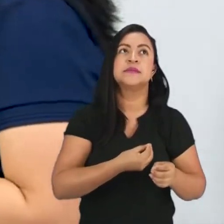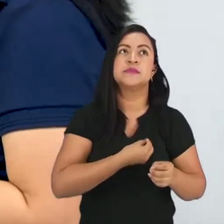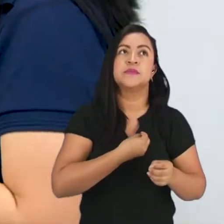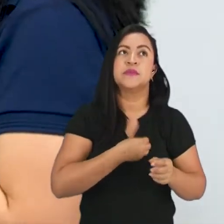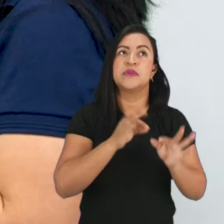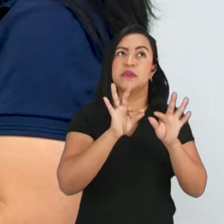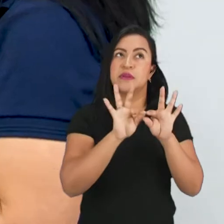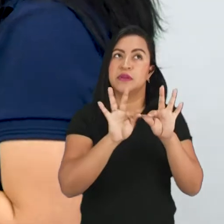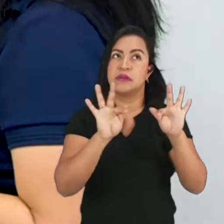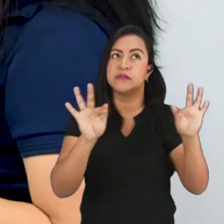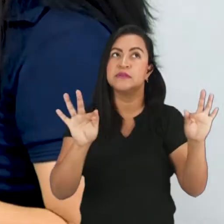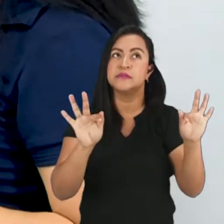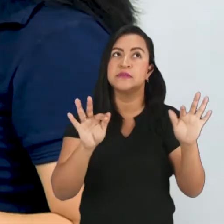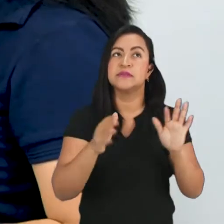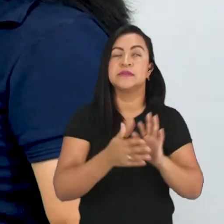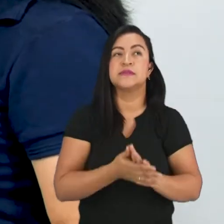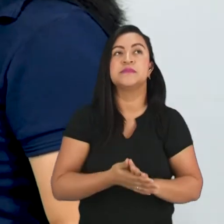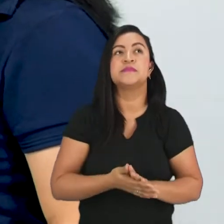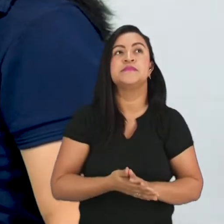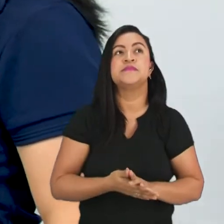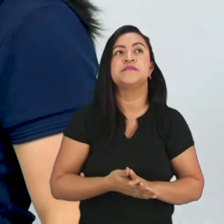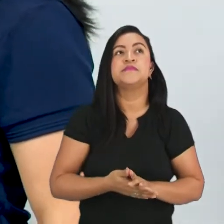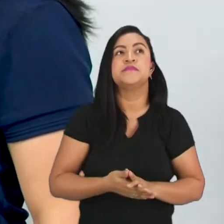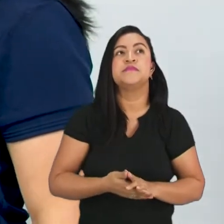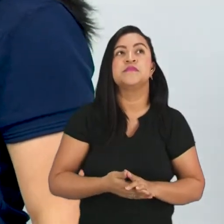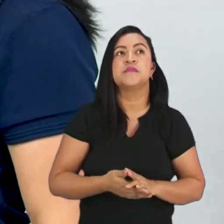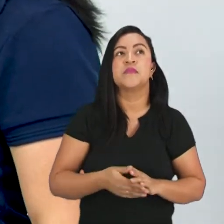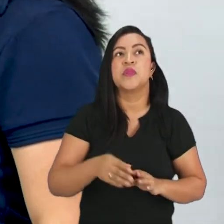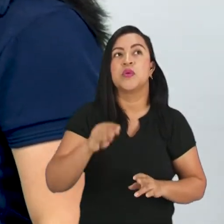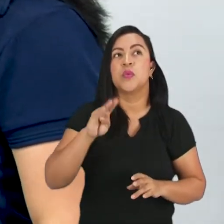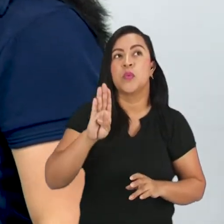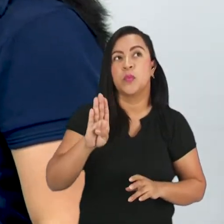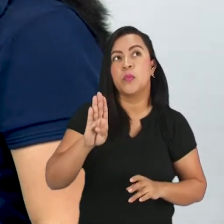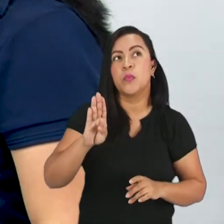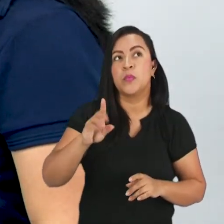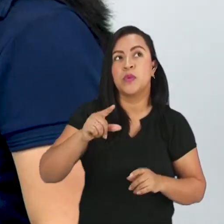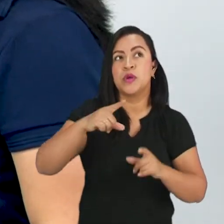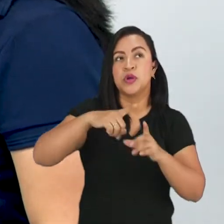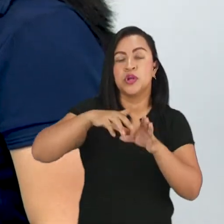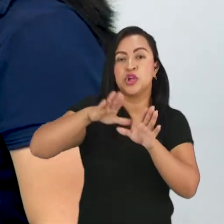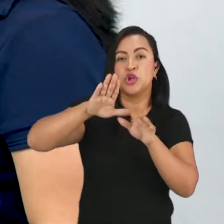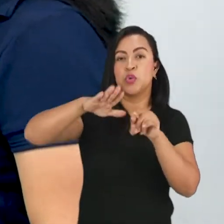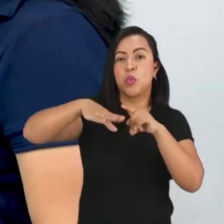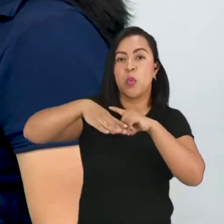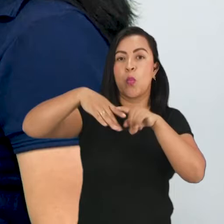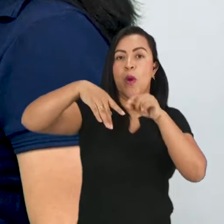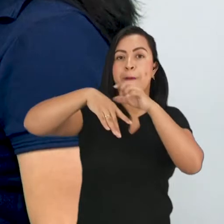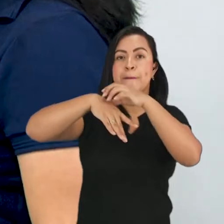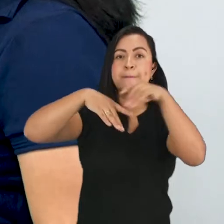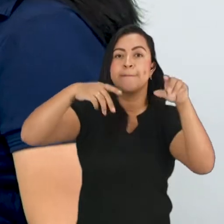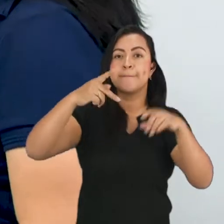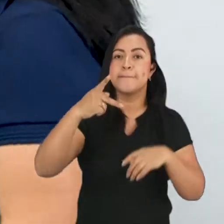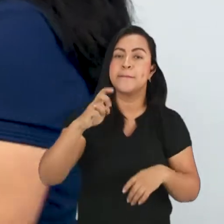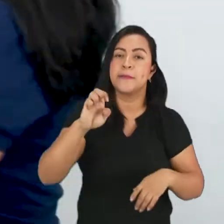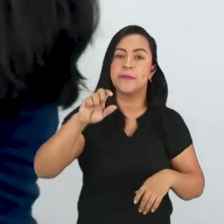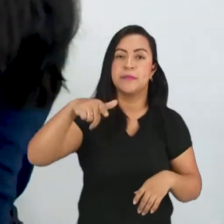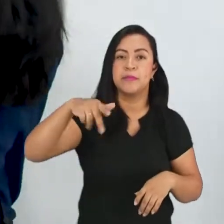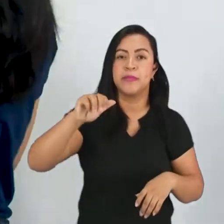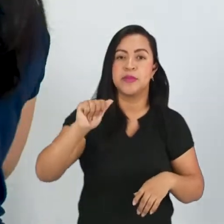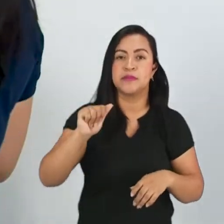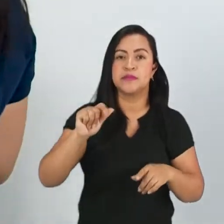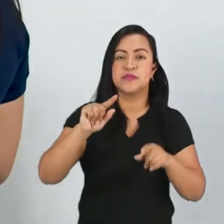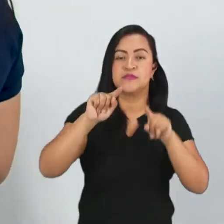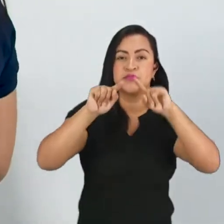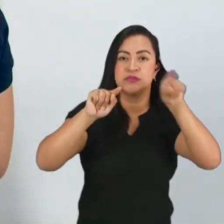essa parte aí que ele destaca. E com uma pena, letra B, ó, com uma pena de asa ligeira, fecho inimitáveis